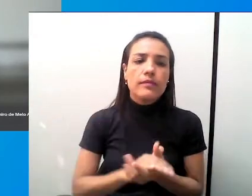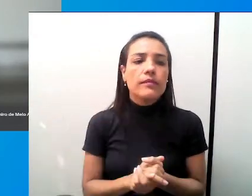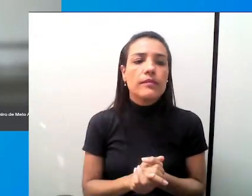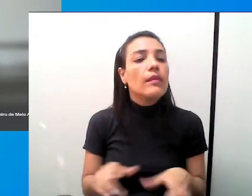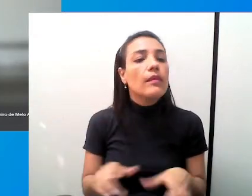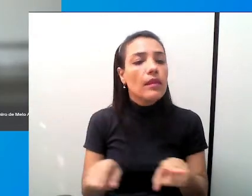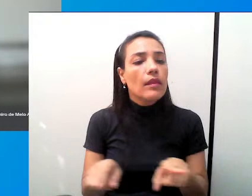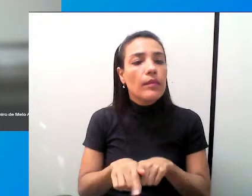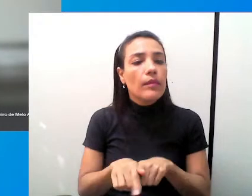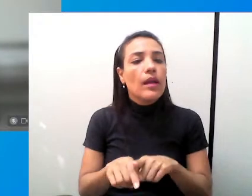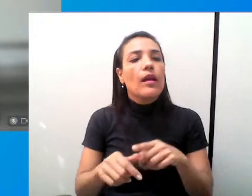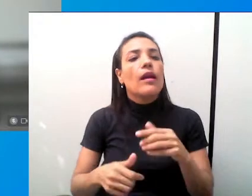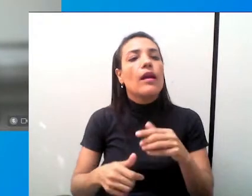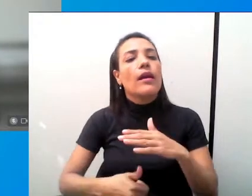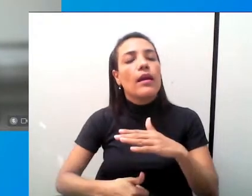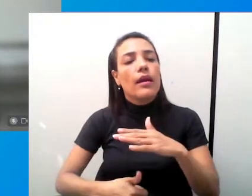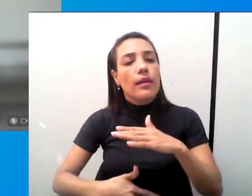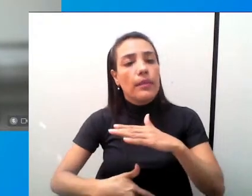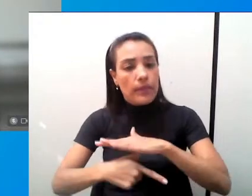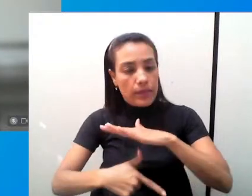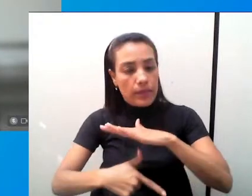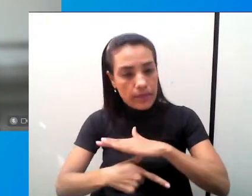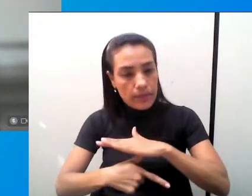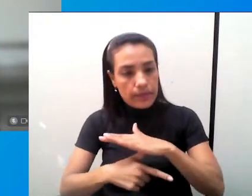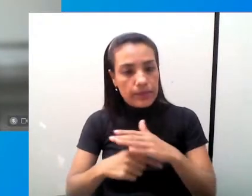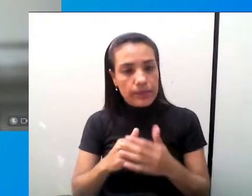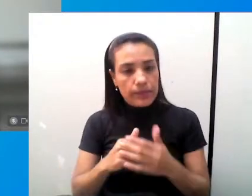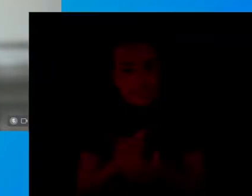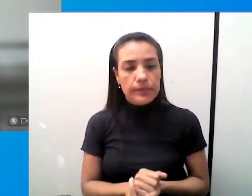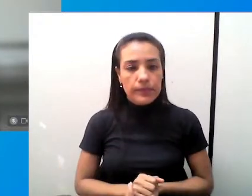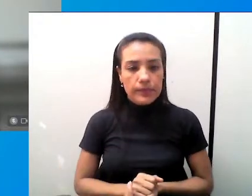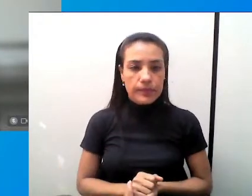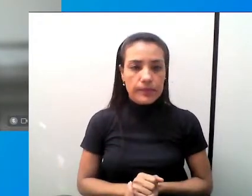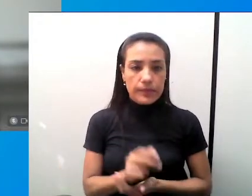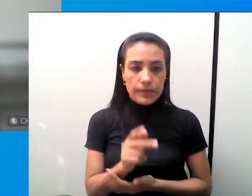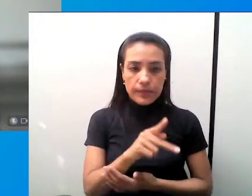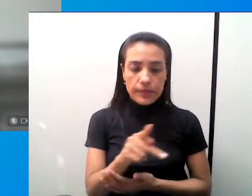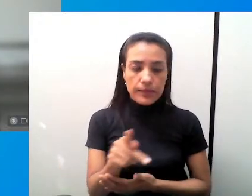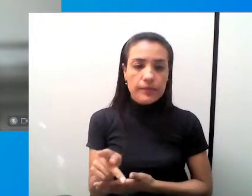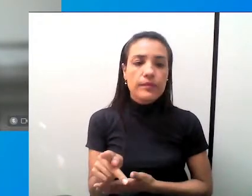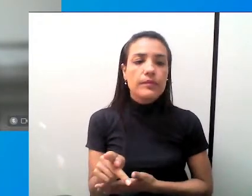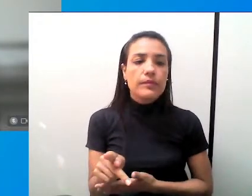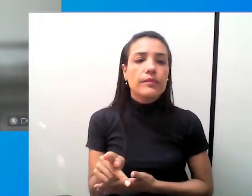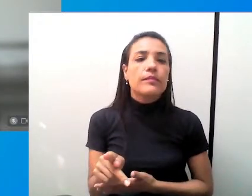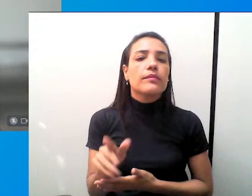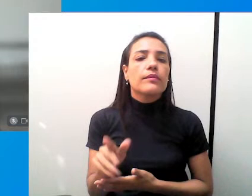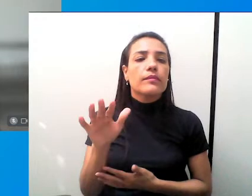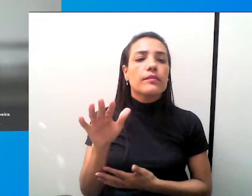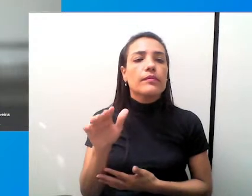extensão do IFPA. Professor Fabrício, ele possui graduação em